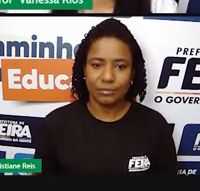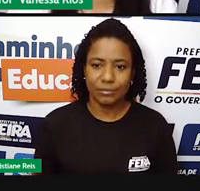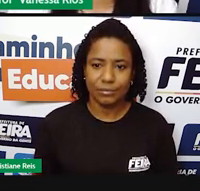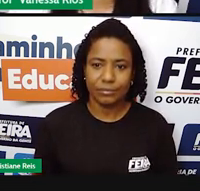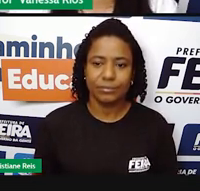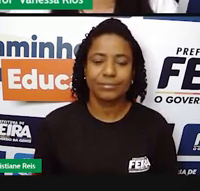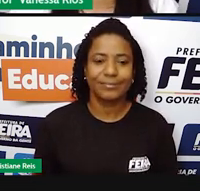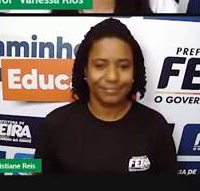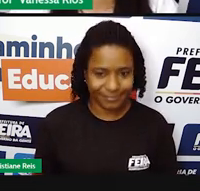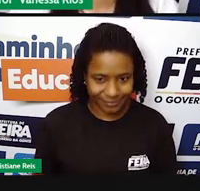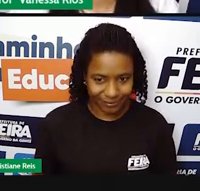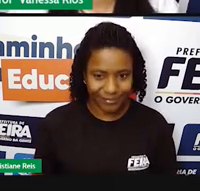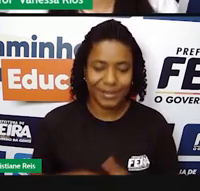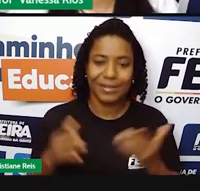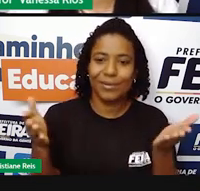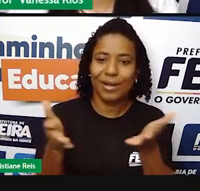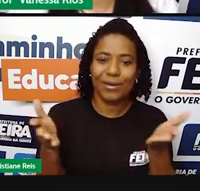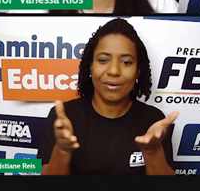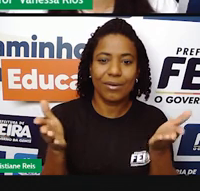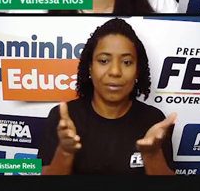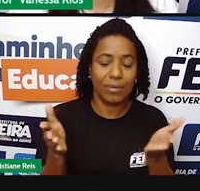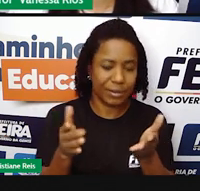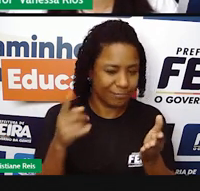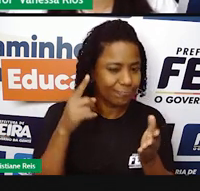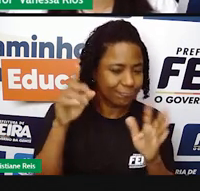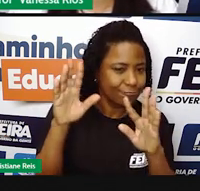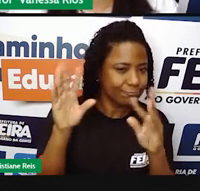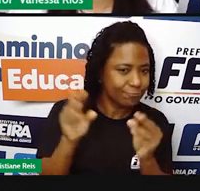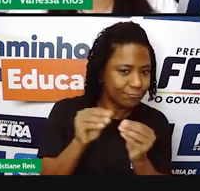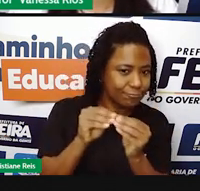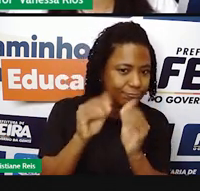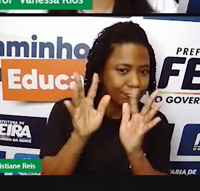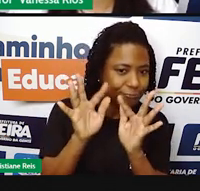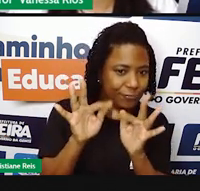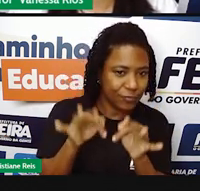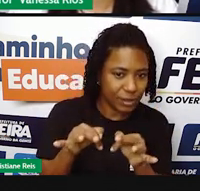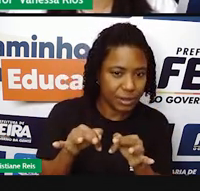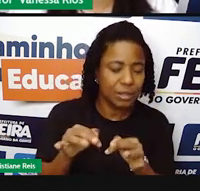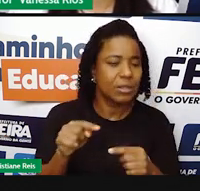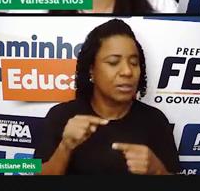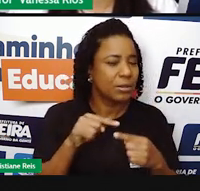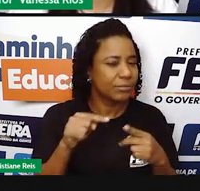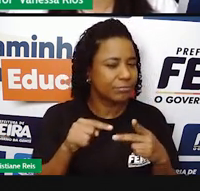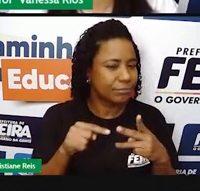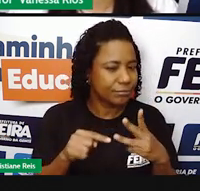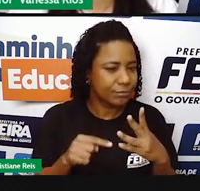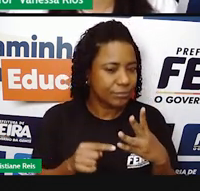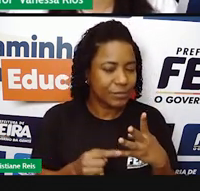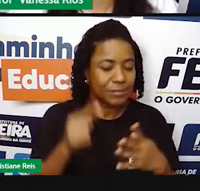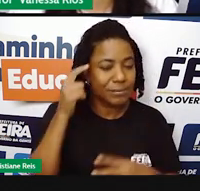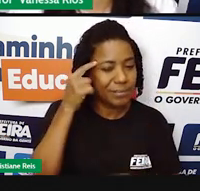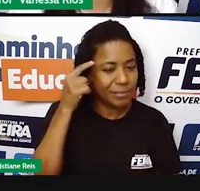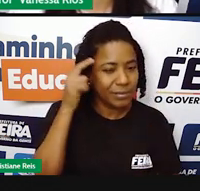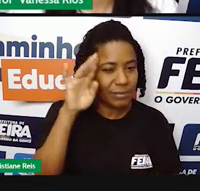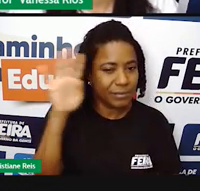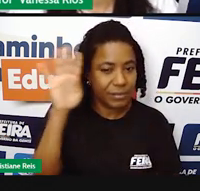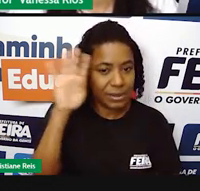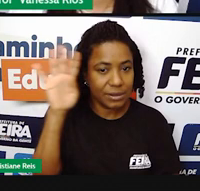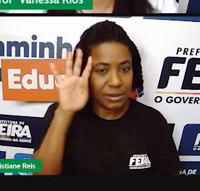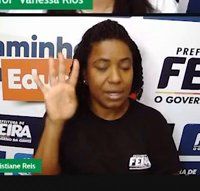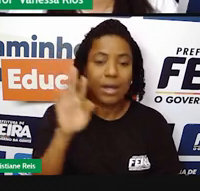E aí, concluindo, a Pro colocou aqui alguns questionamentos para a gente pensar, né, nas respostas